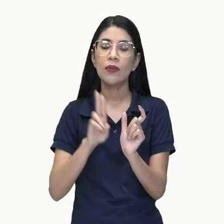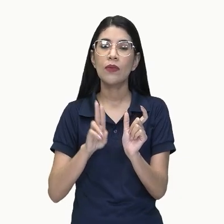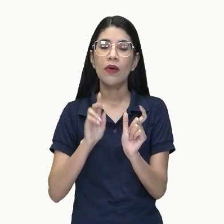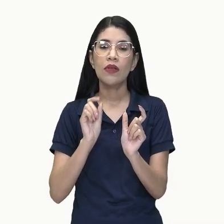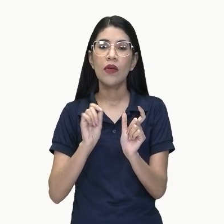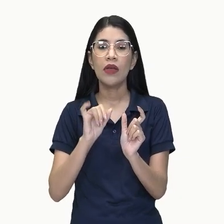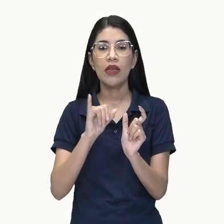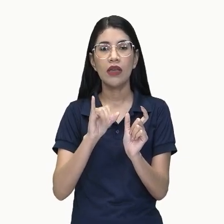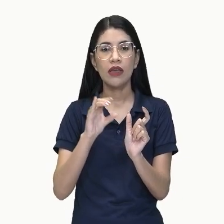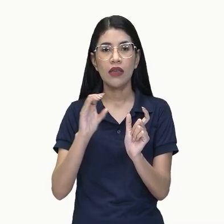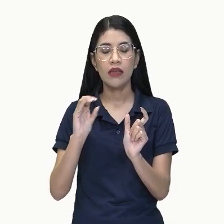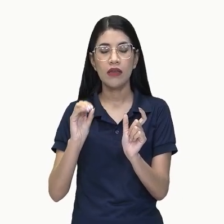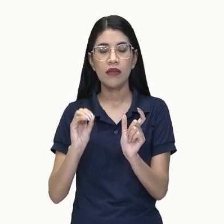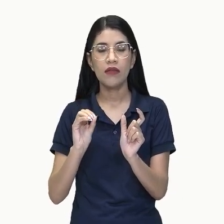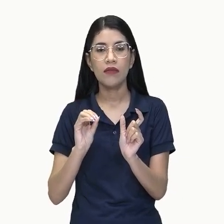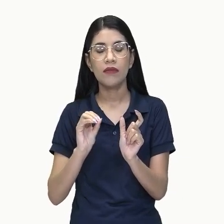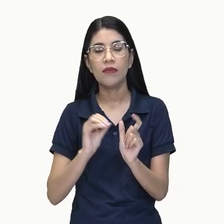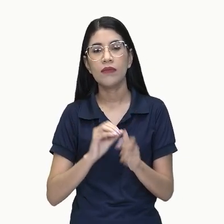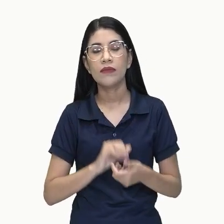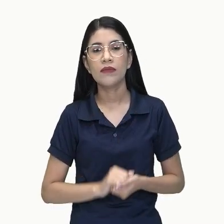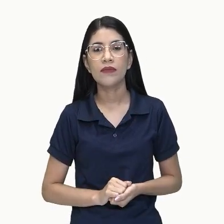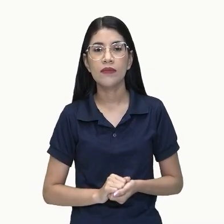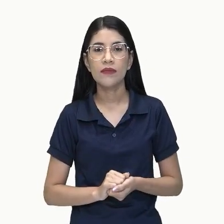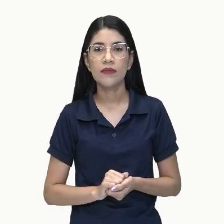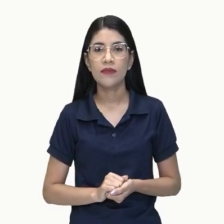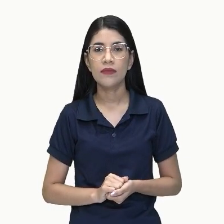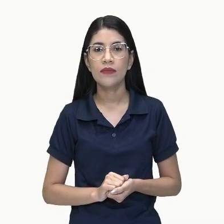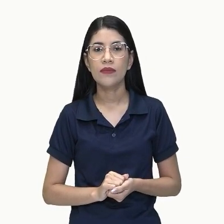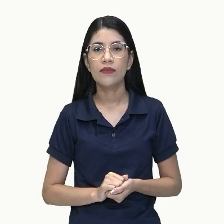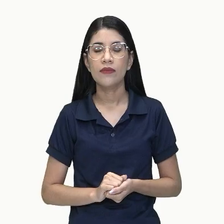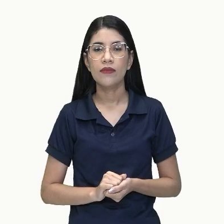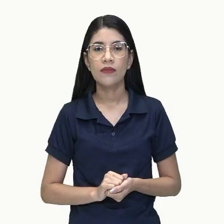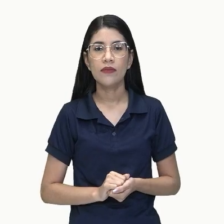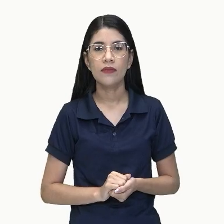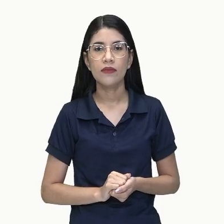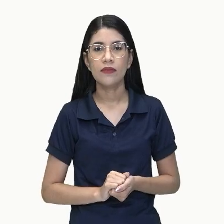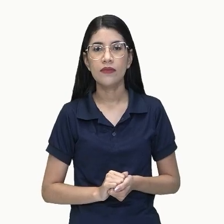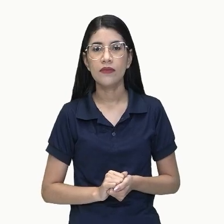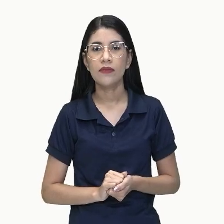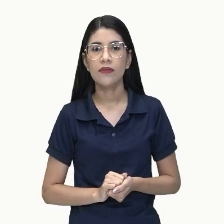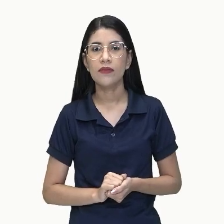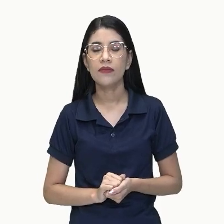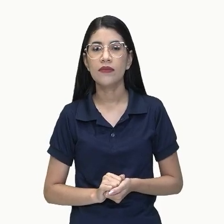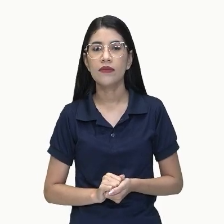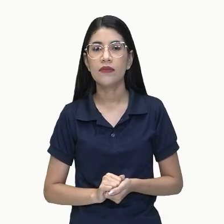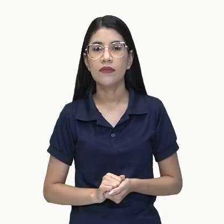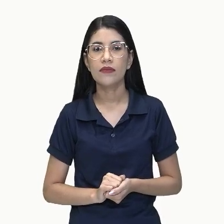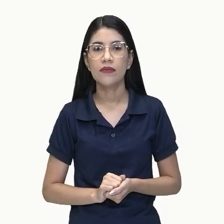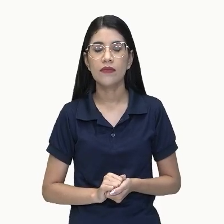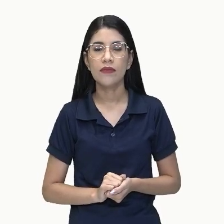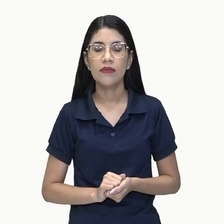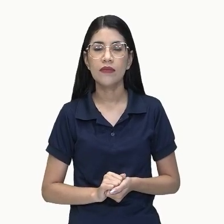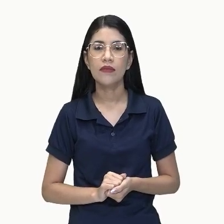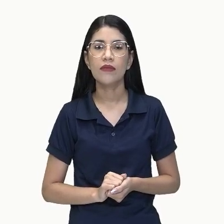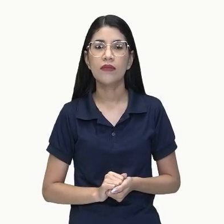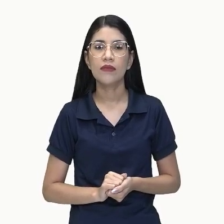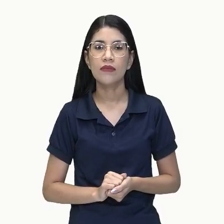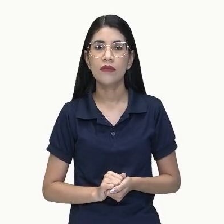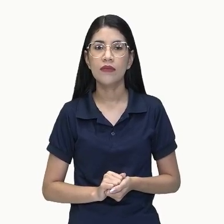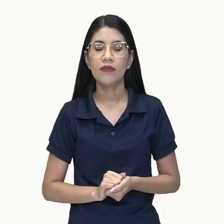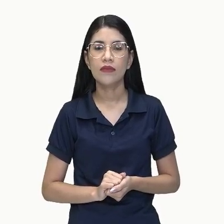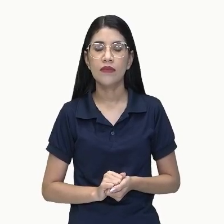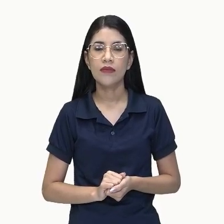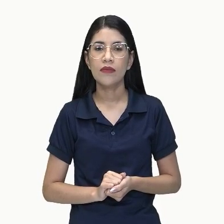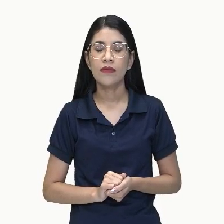utilizar para dar nome a esse oxiácido é o ico, ok? E assim